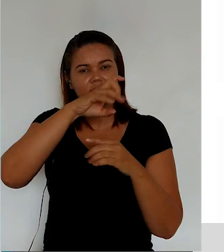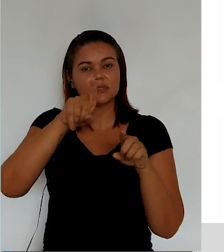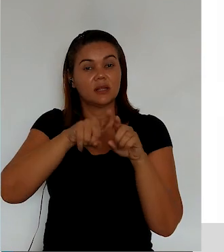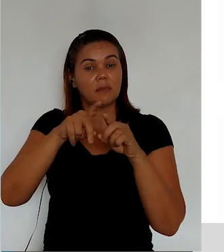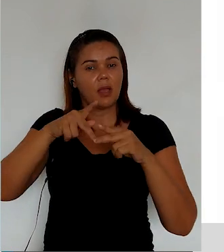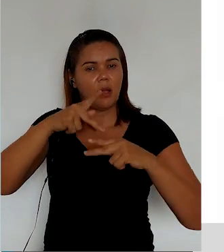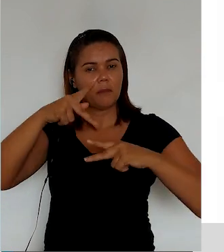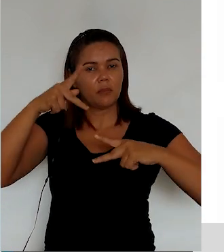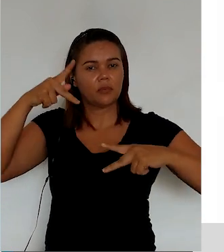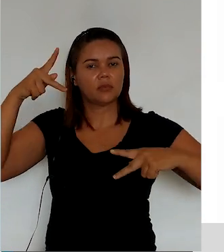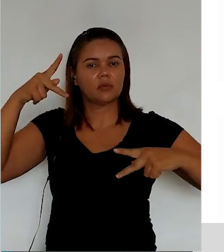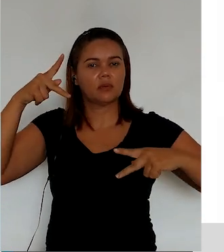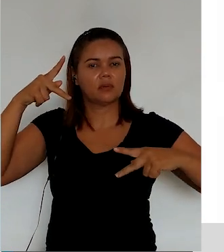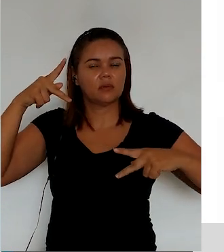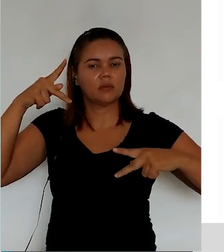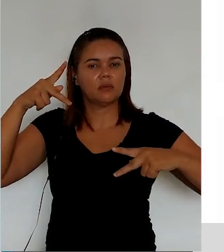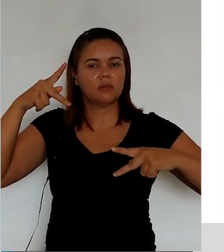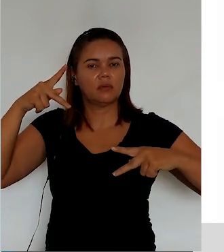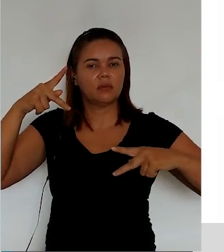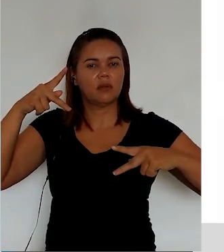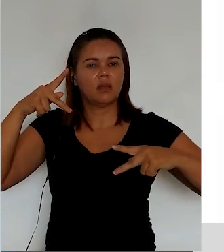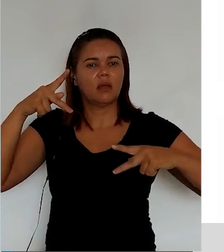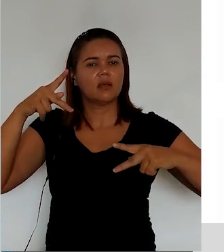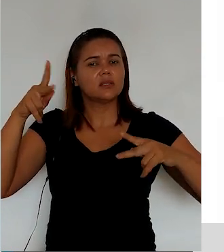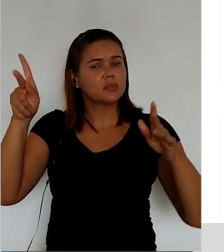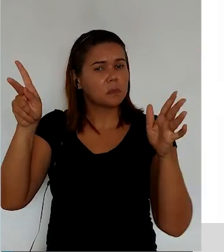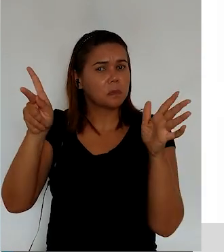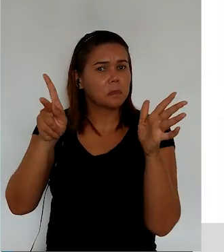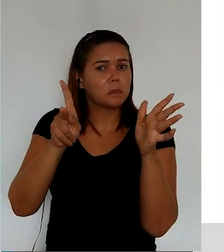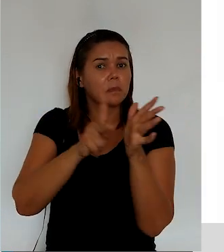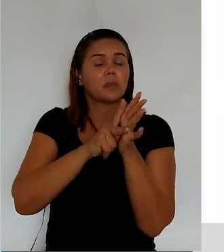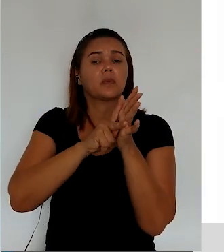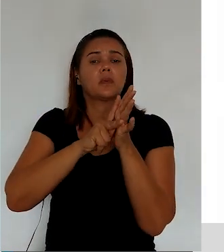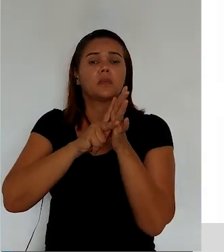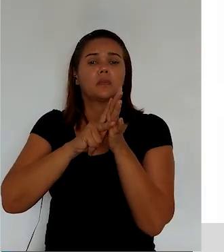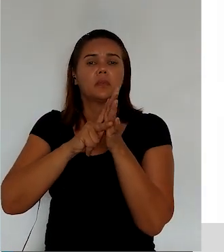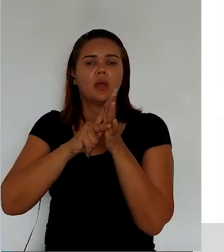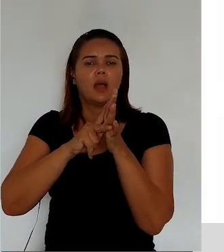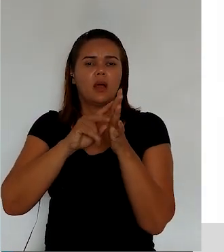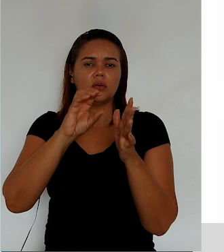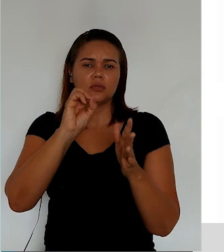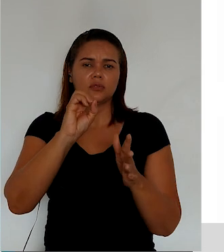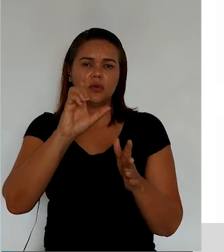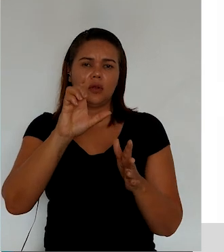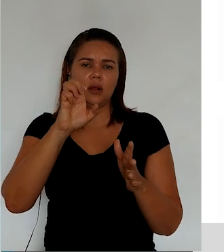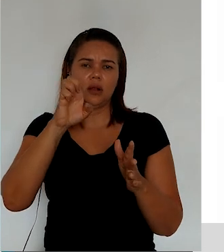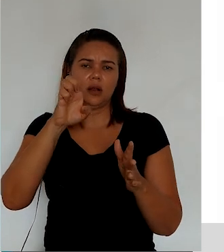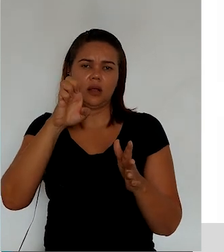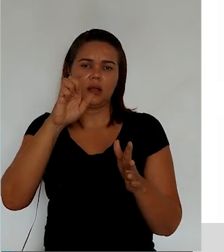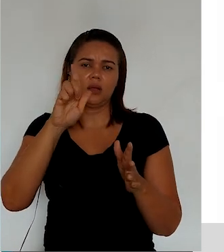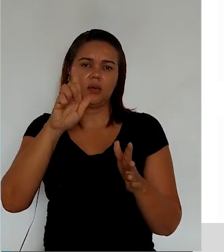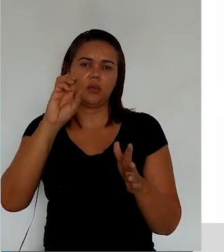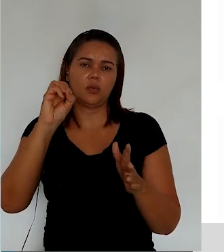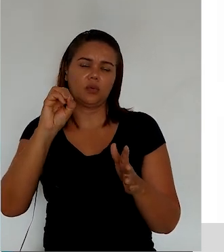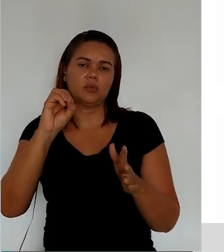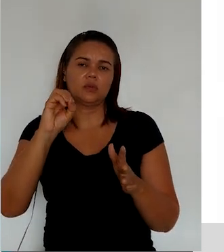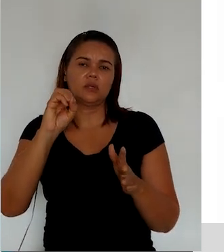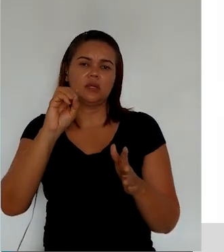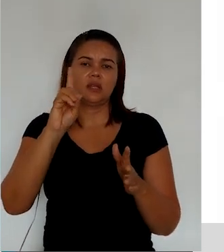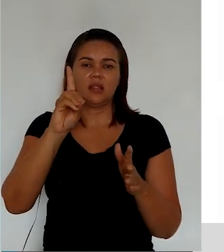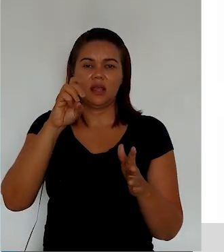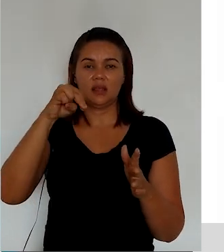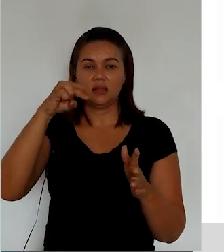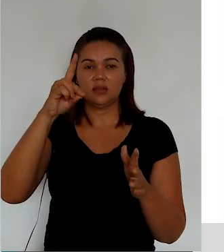são específicas aos oligodendrócitos, diferentemente das presentes no